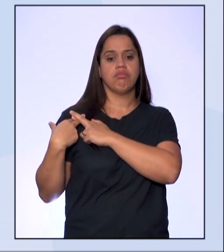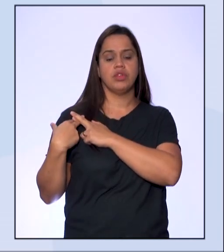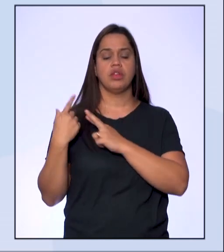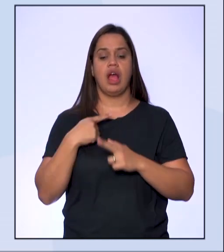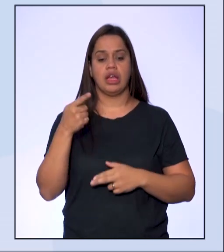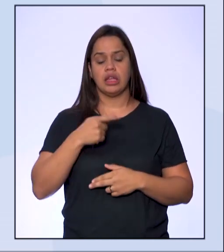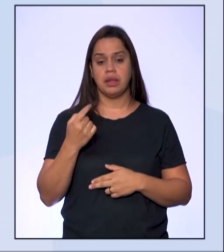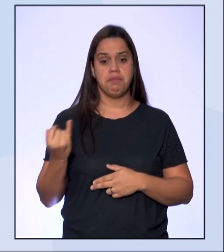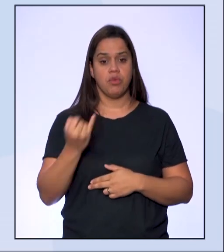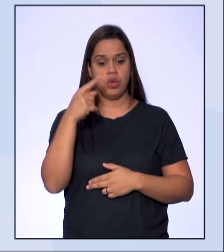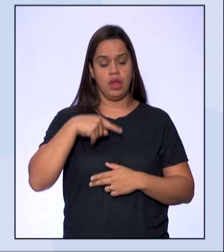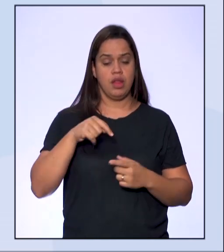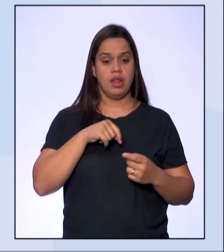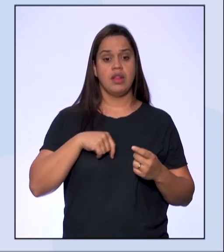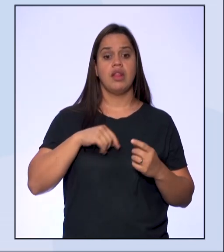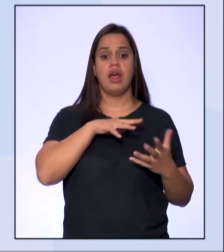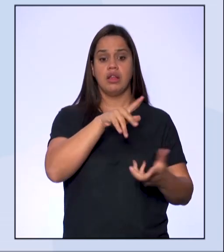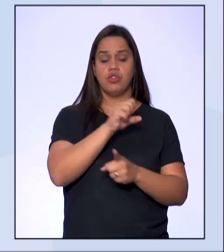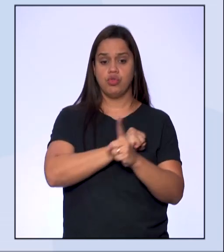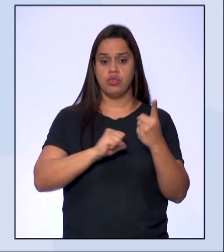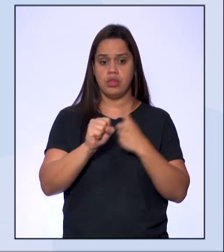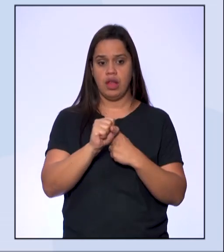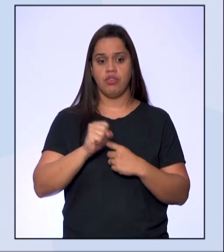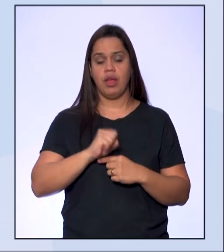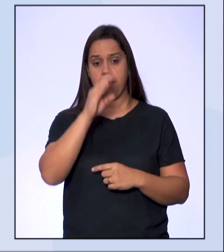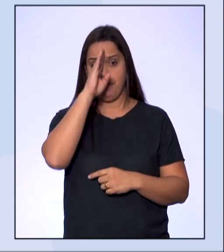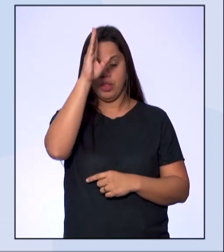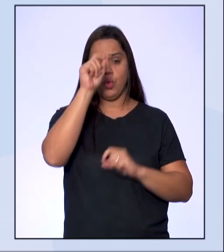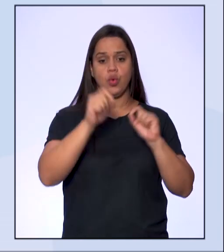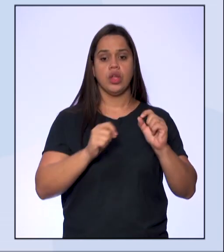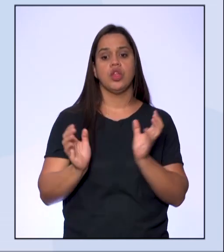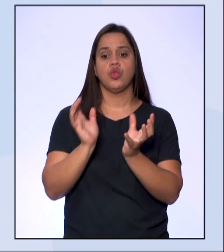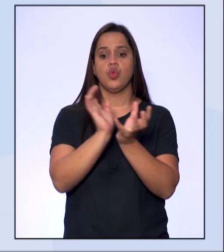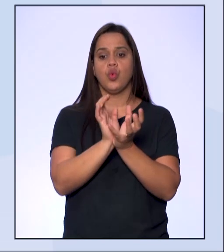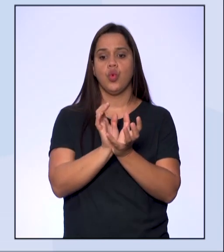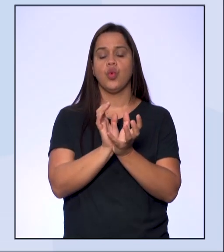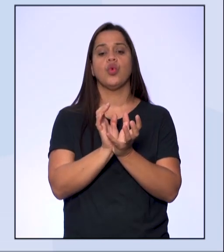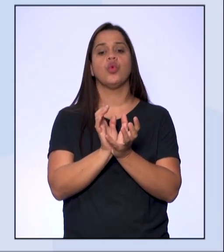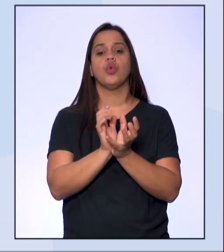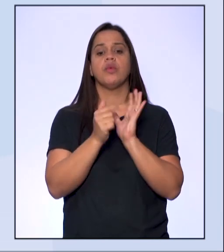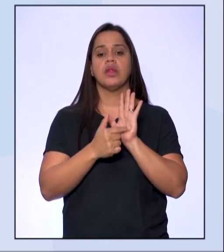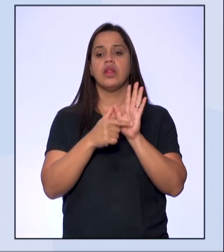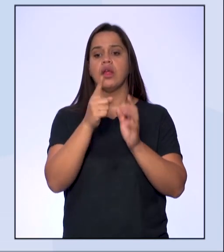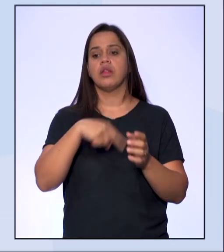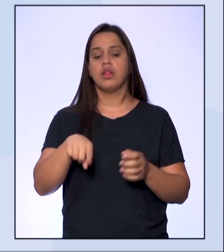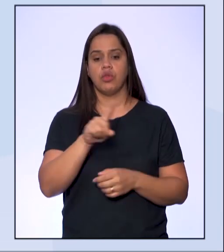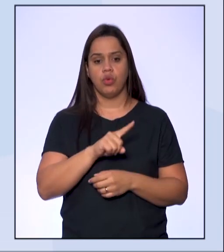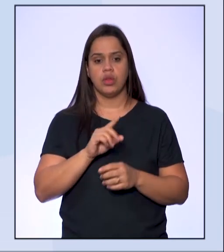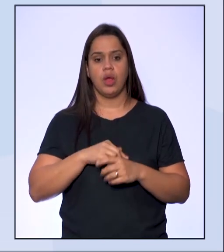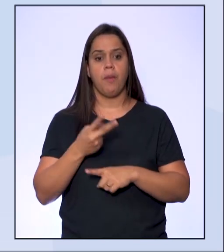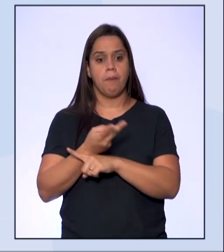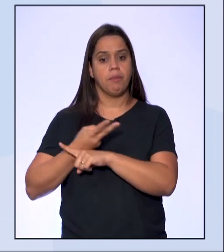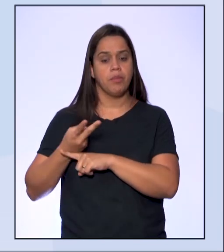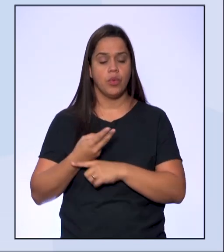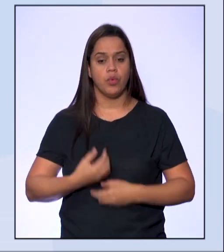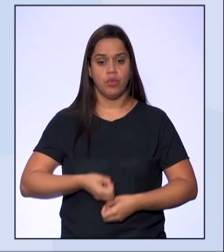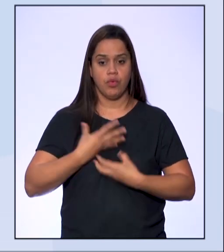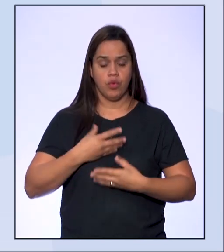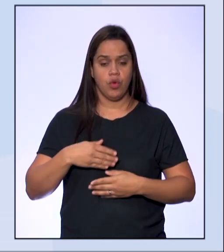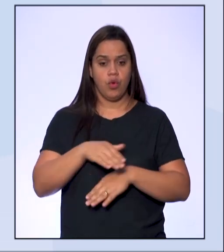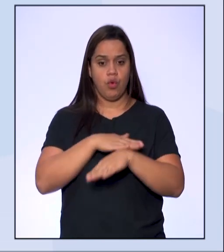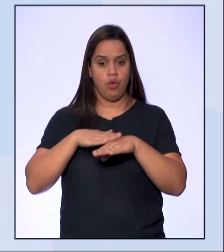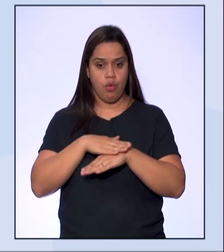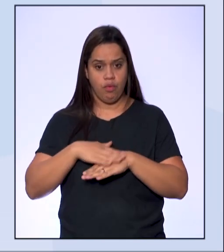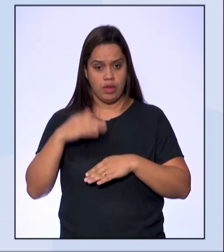para que não sejamos fantoches da moda ou de um grupo entregue ao nonsense. Procurar informações, conversar com